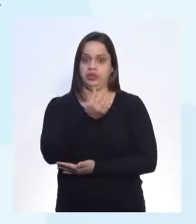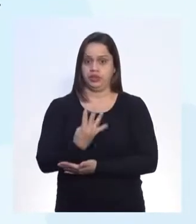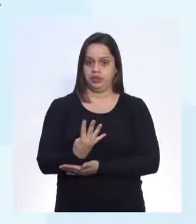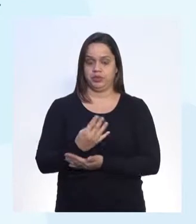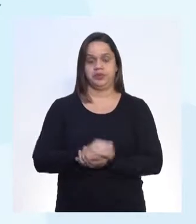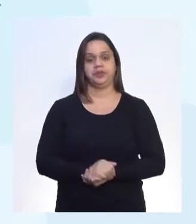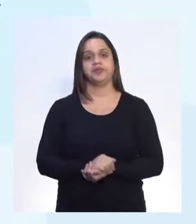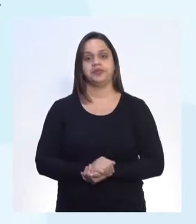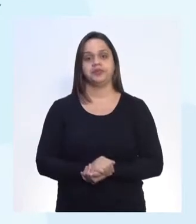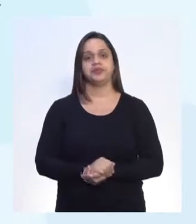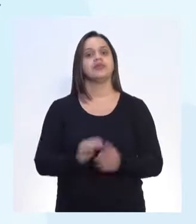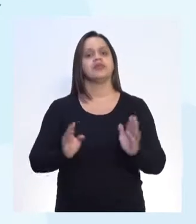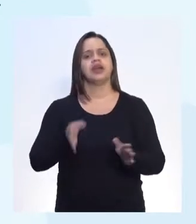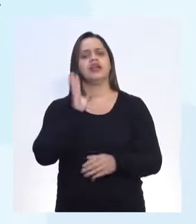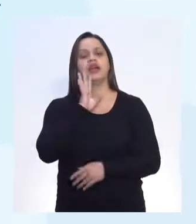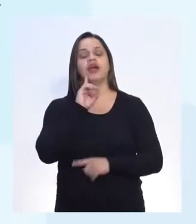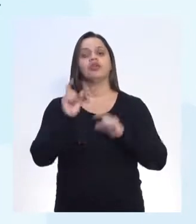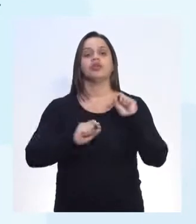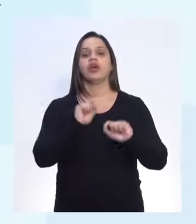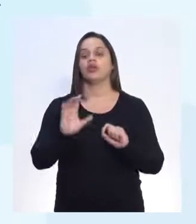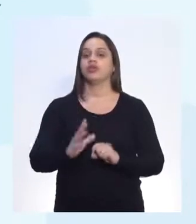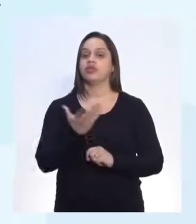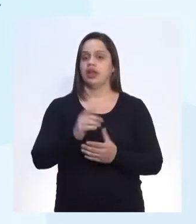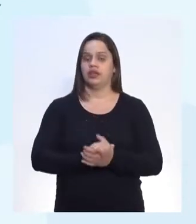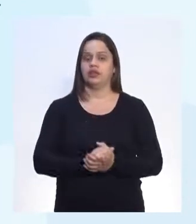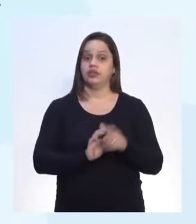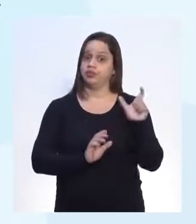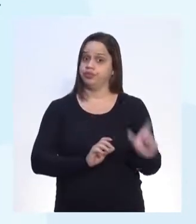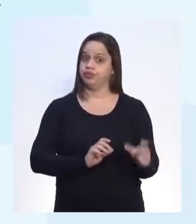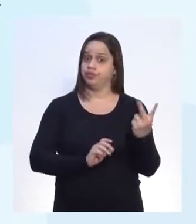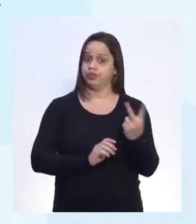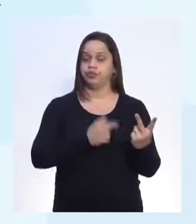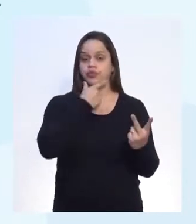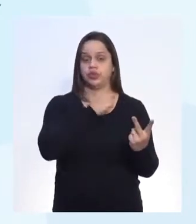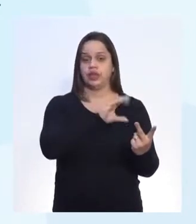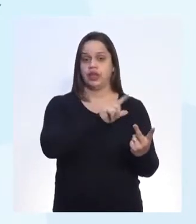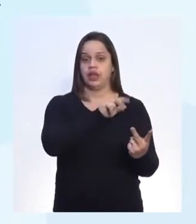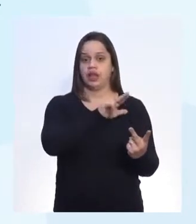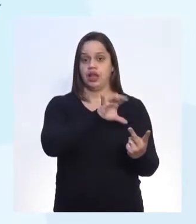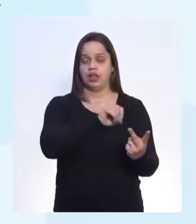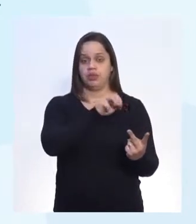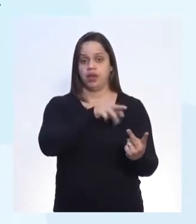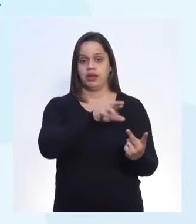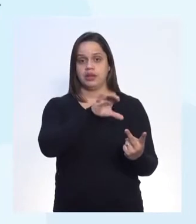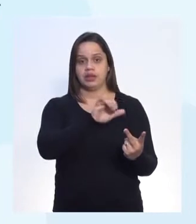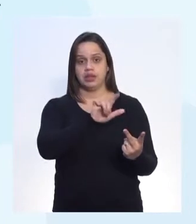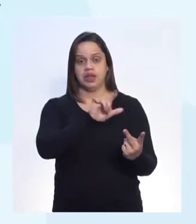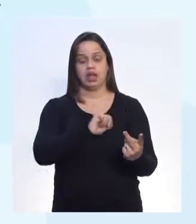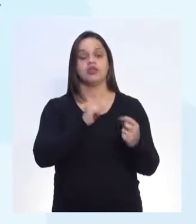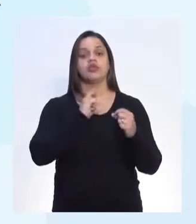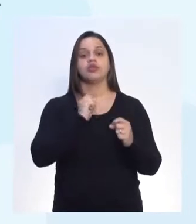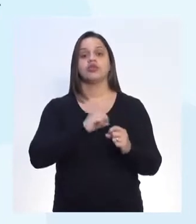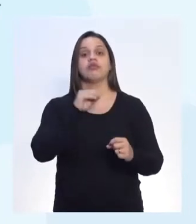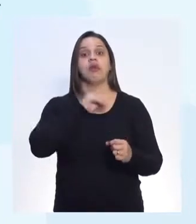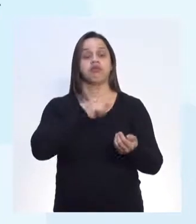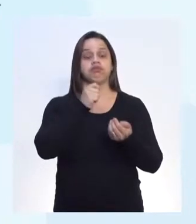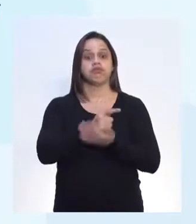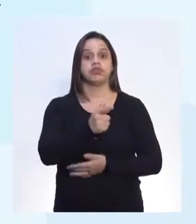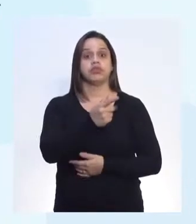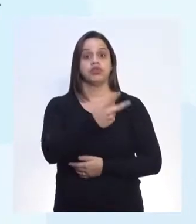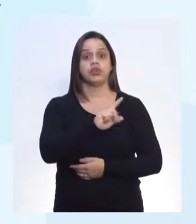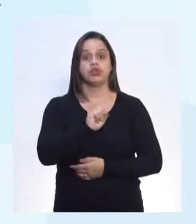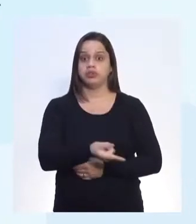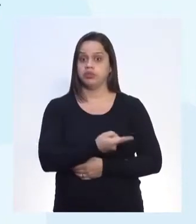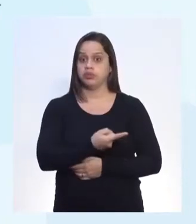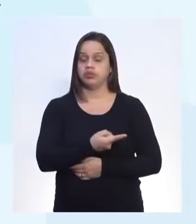Tá? Então, a situação é a seguinte. O Cláudio e o Marcelo receberão R$2.000 para colocar piso em um terreno